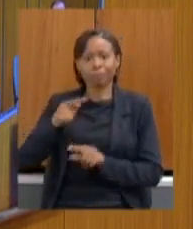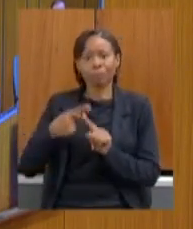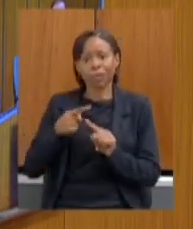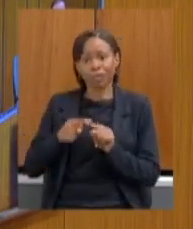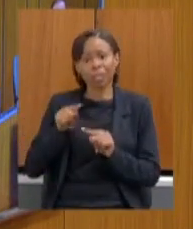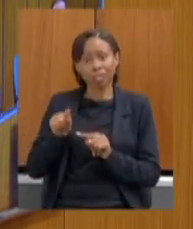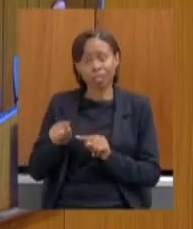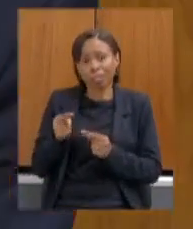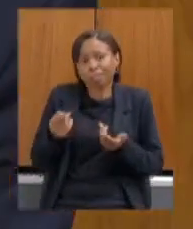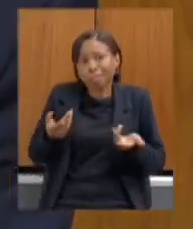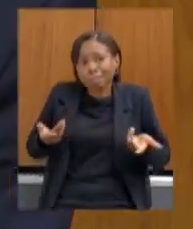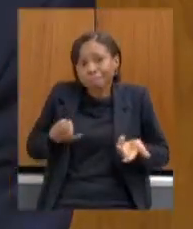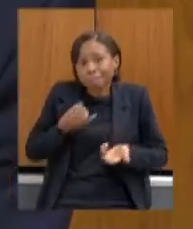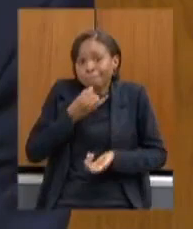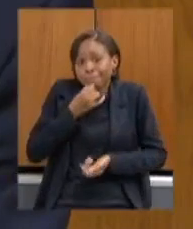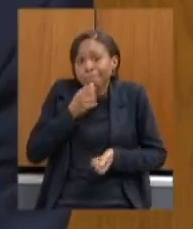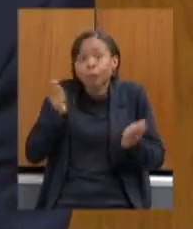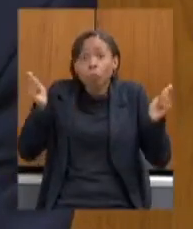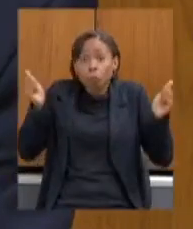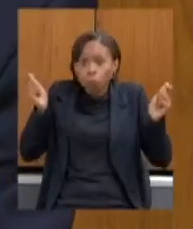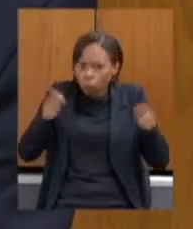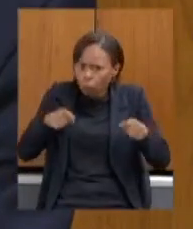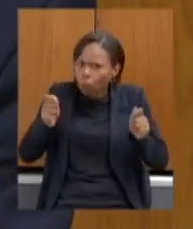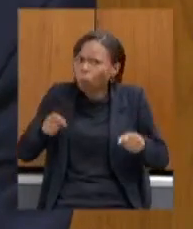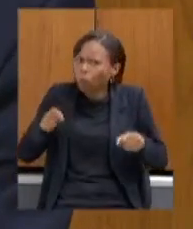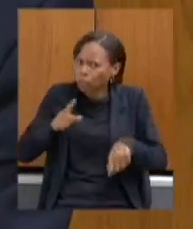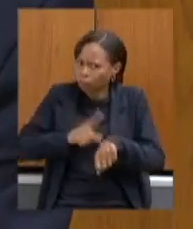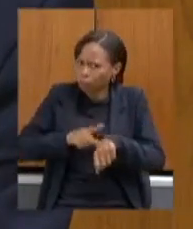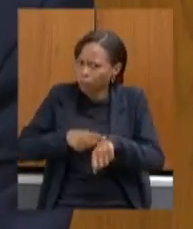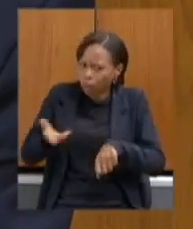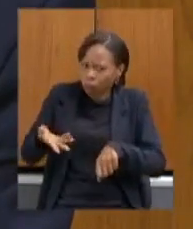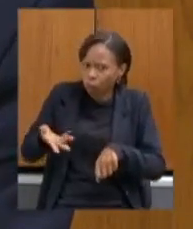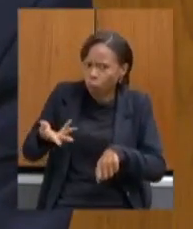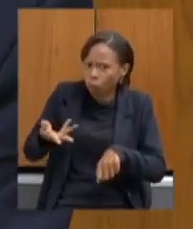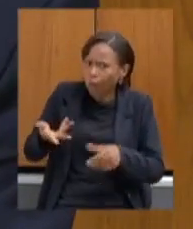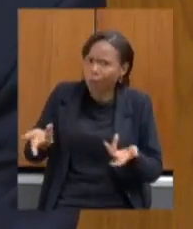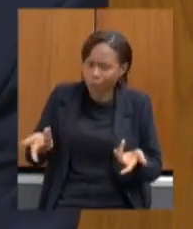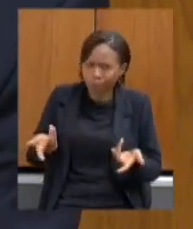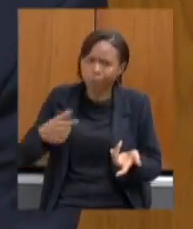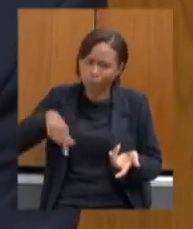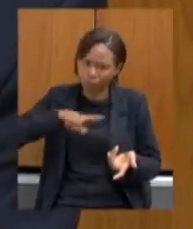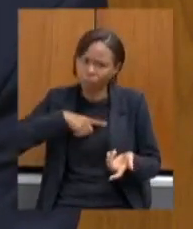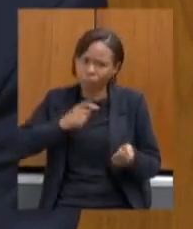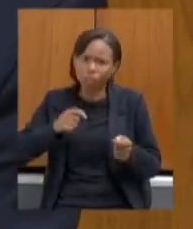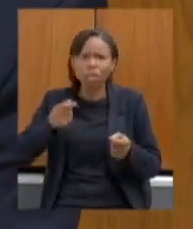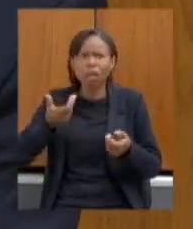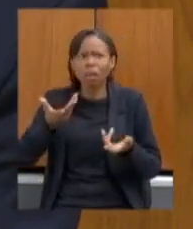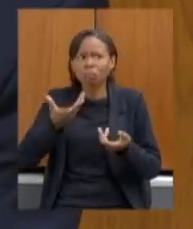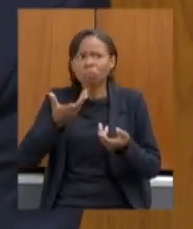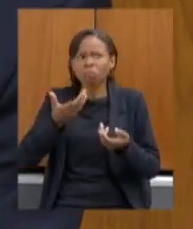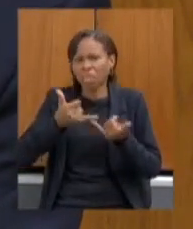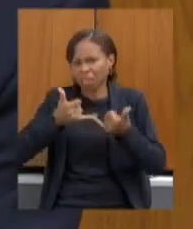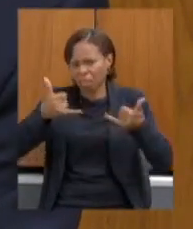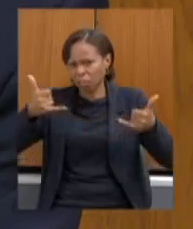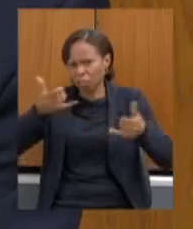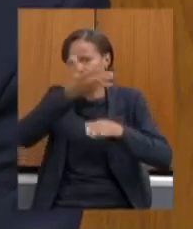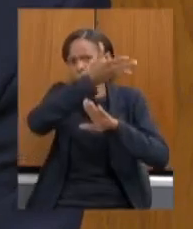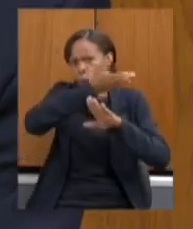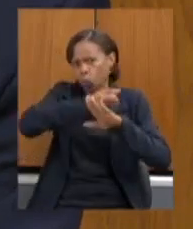infelizmente, poderia dar mais celeridade para que a gente pudesse, e não é só na energia solar fotovoltaica, não,